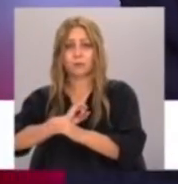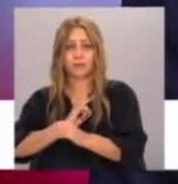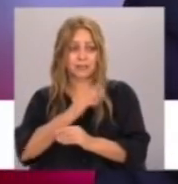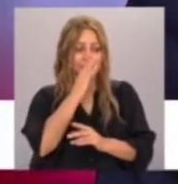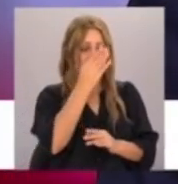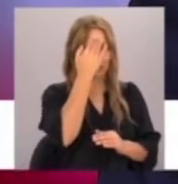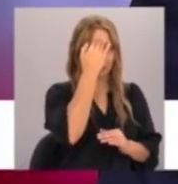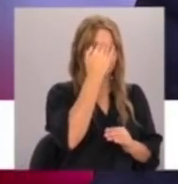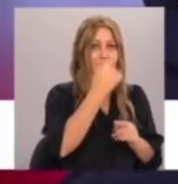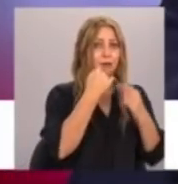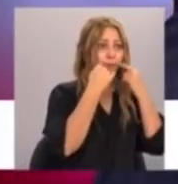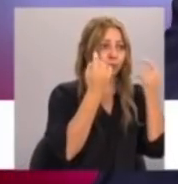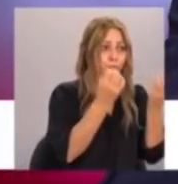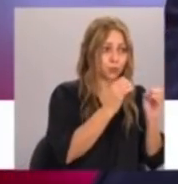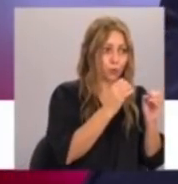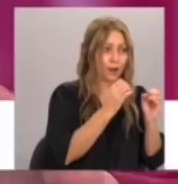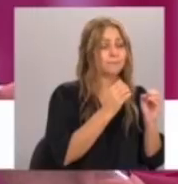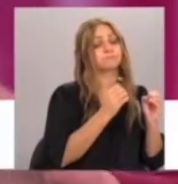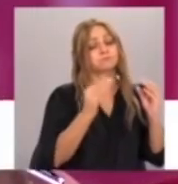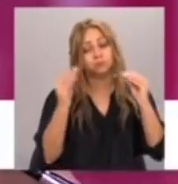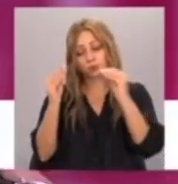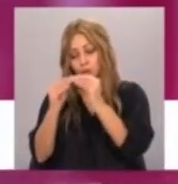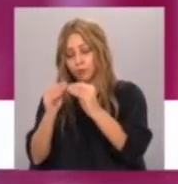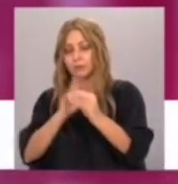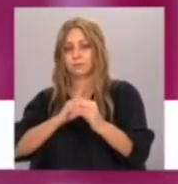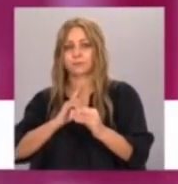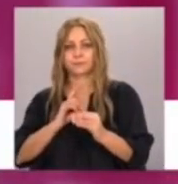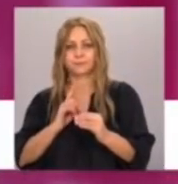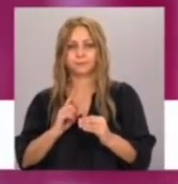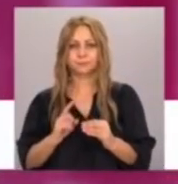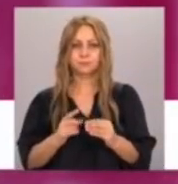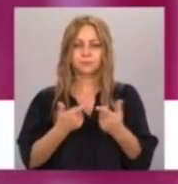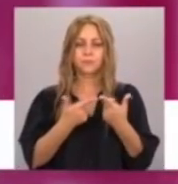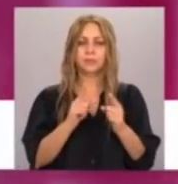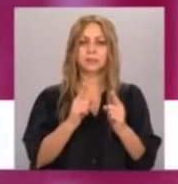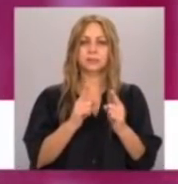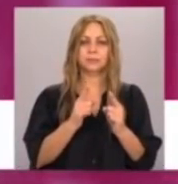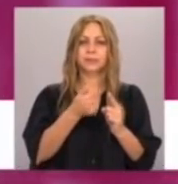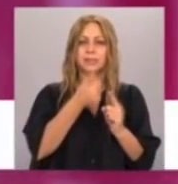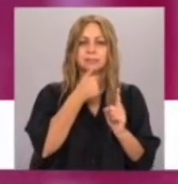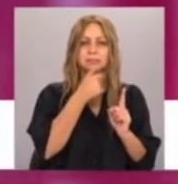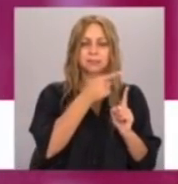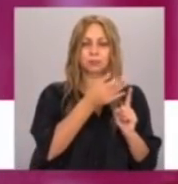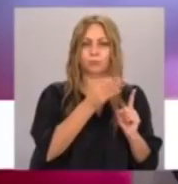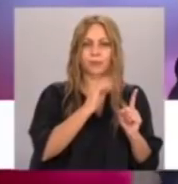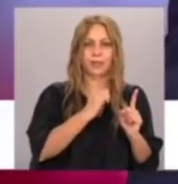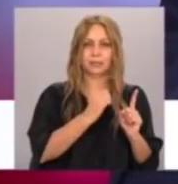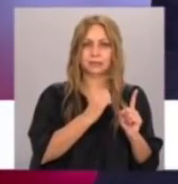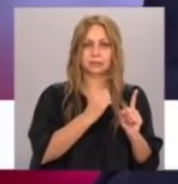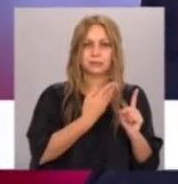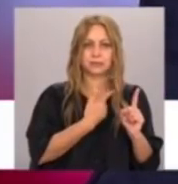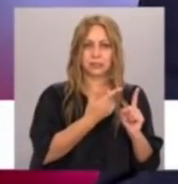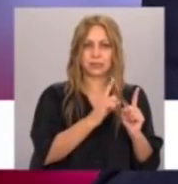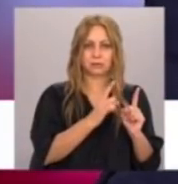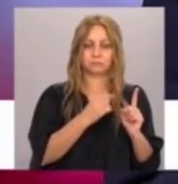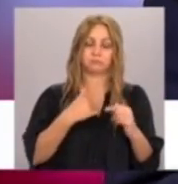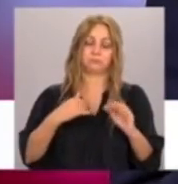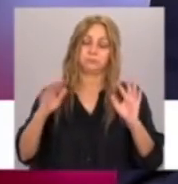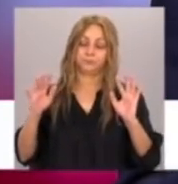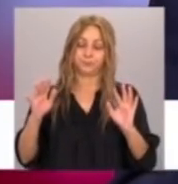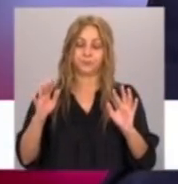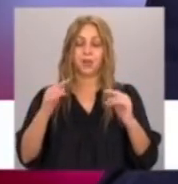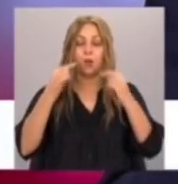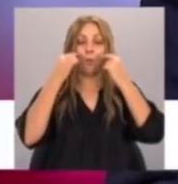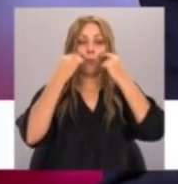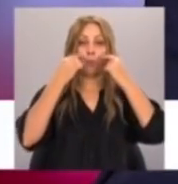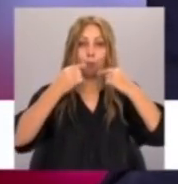chega e a capacidade instalada no privado não há liberdade de escolha no modelo definitivo bem assim agora o é em termos